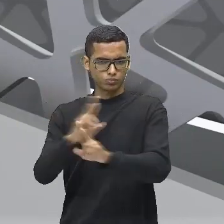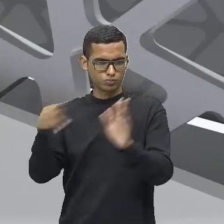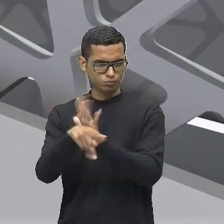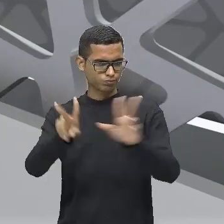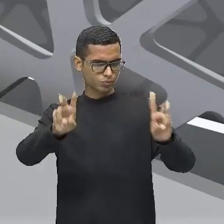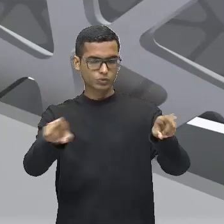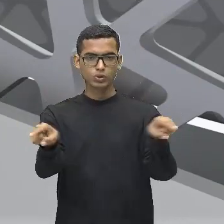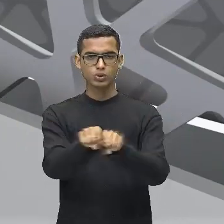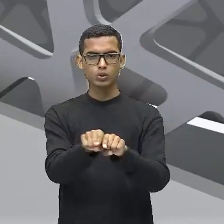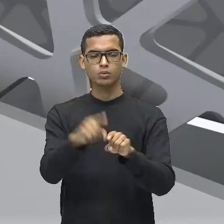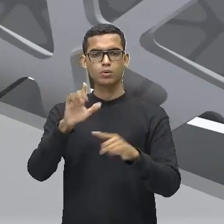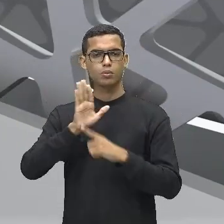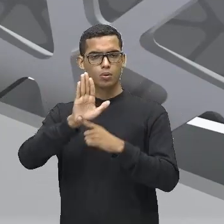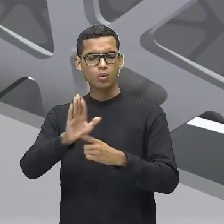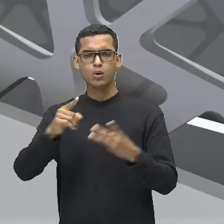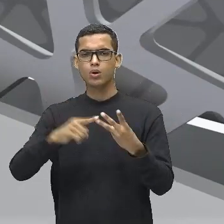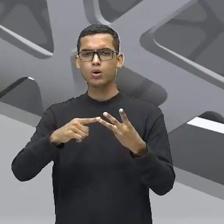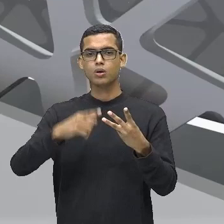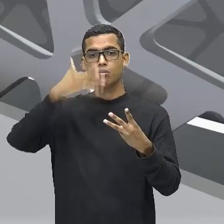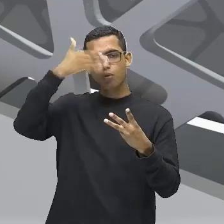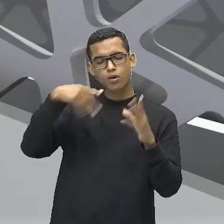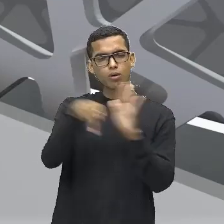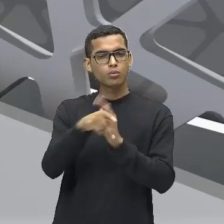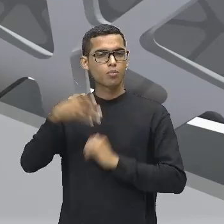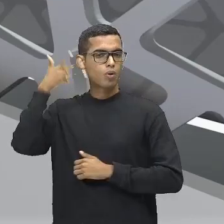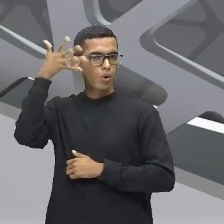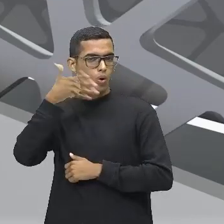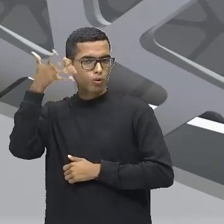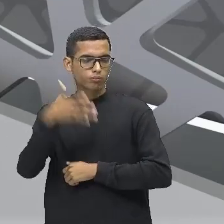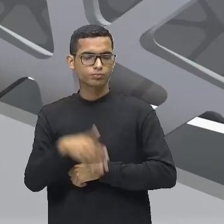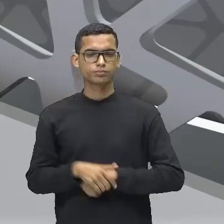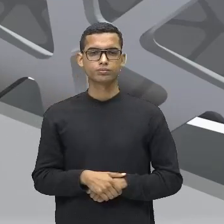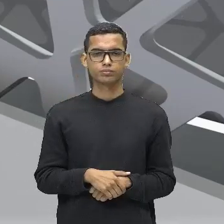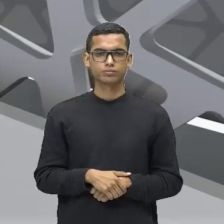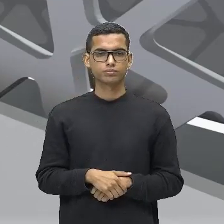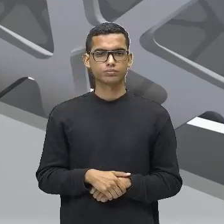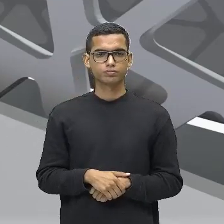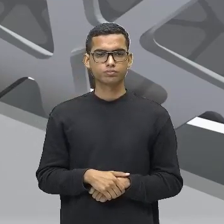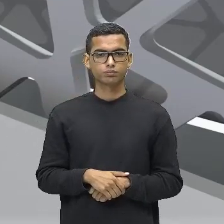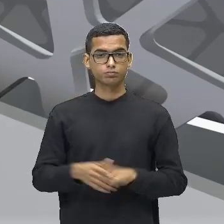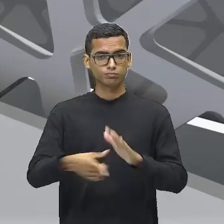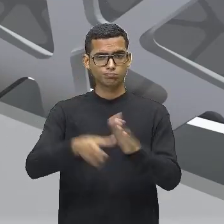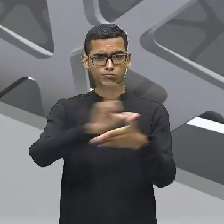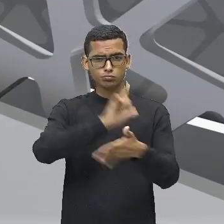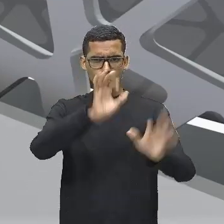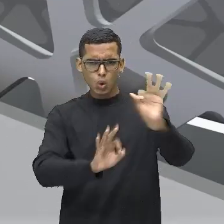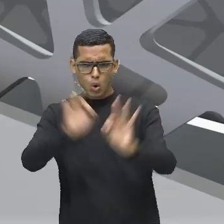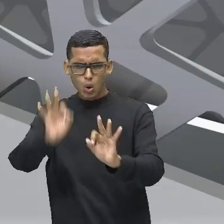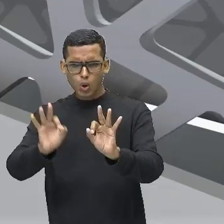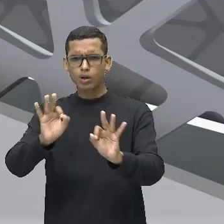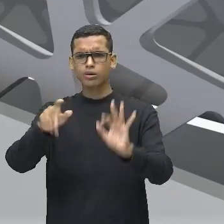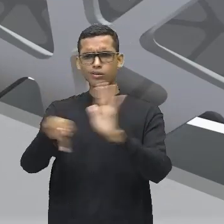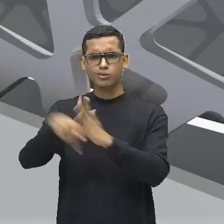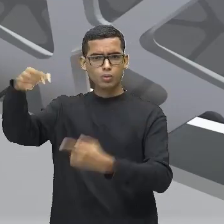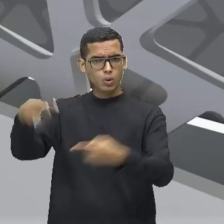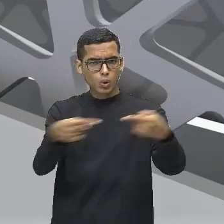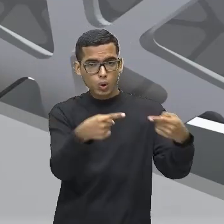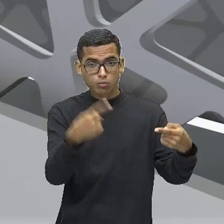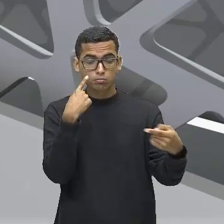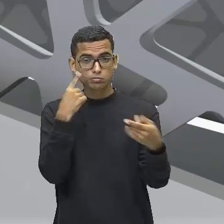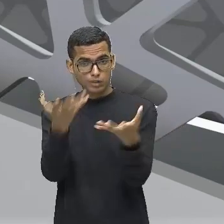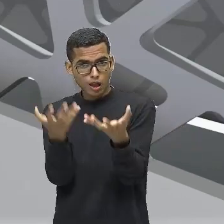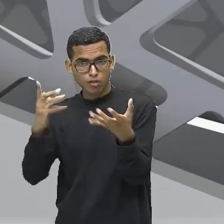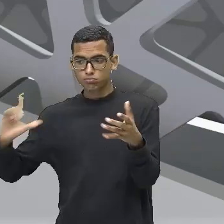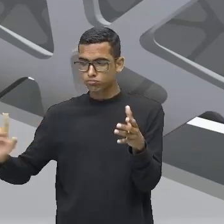os seus argumentos. Então, observe que o planejamento de um debate é essencial. Quando você vai participar de um debate, você não